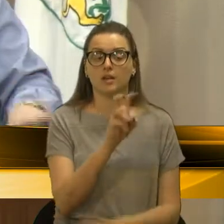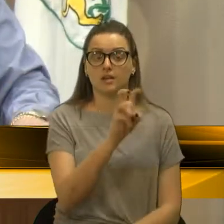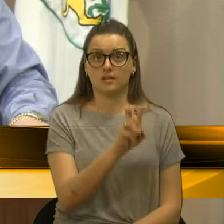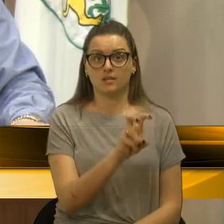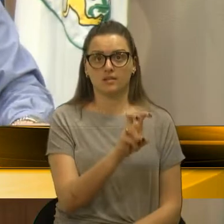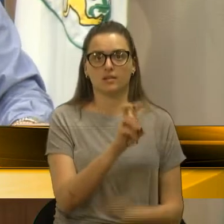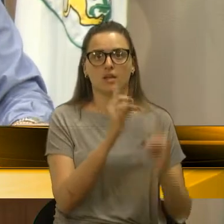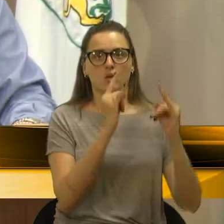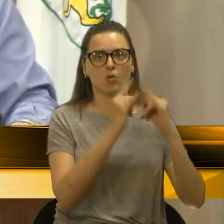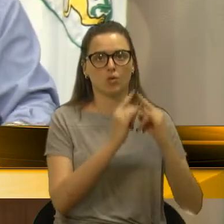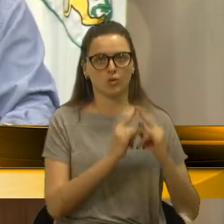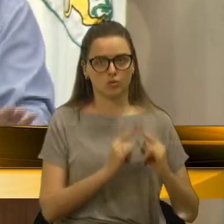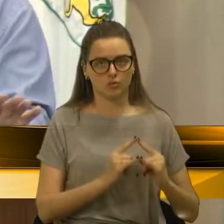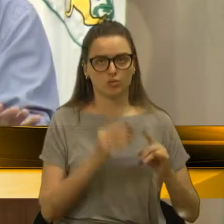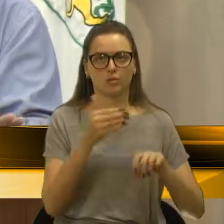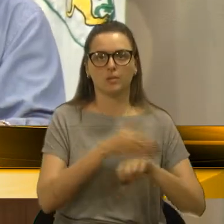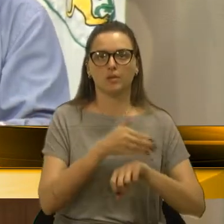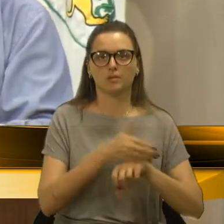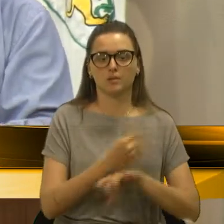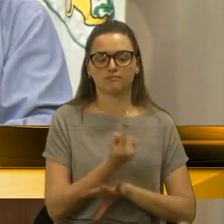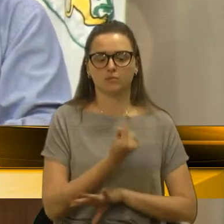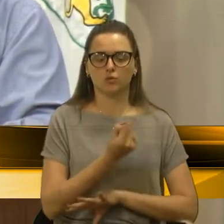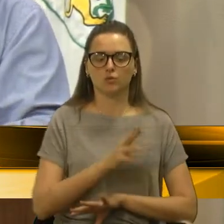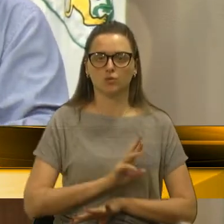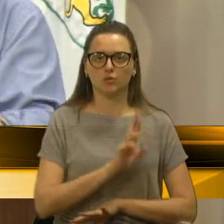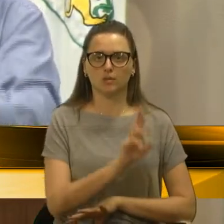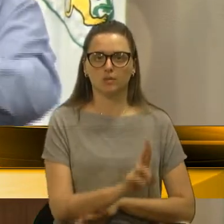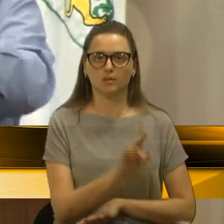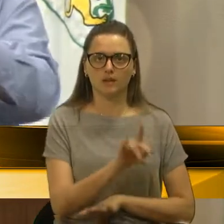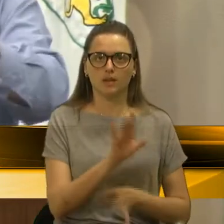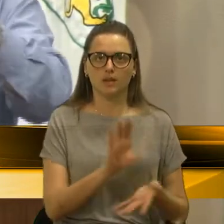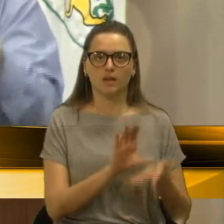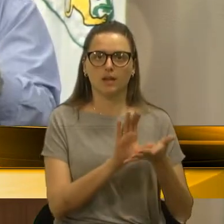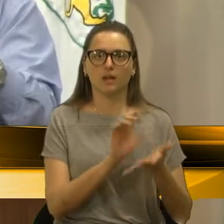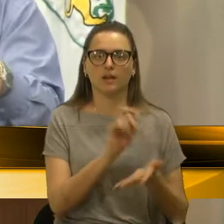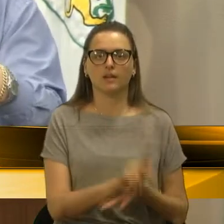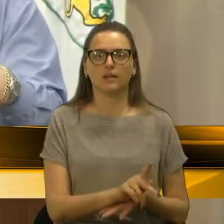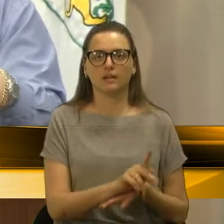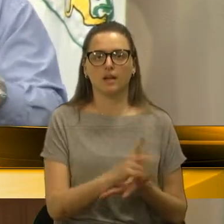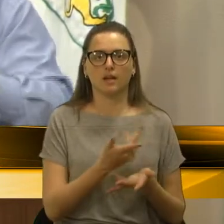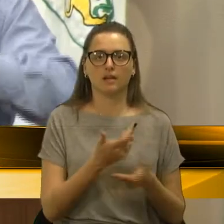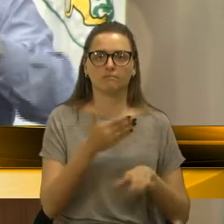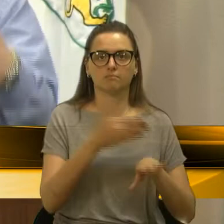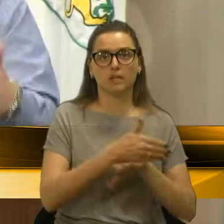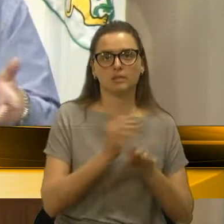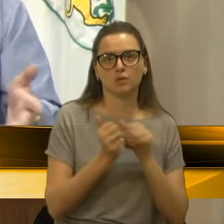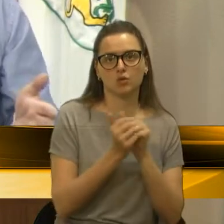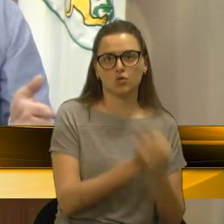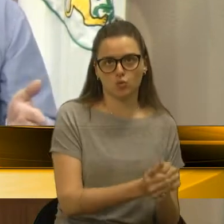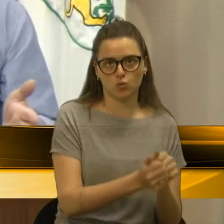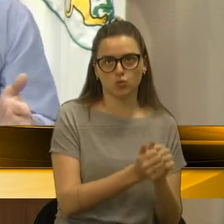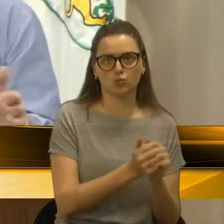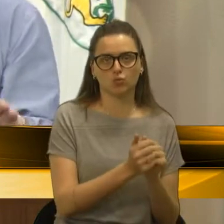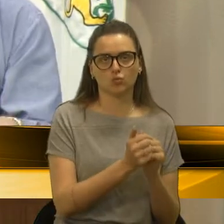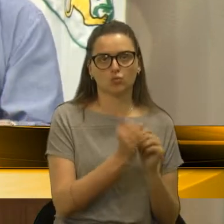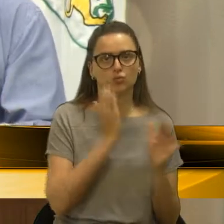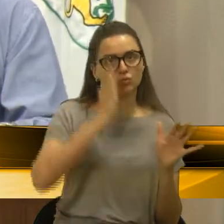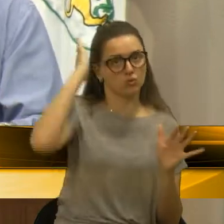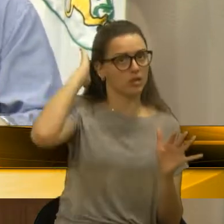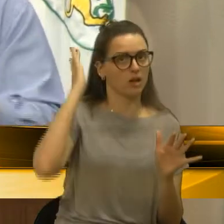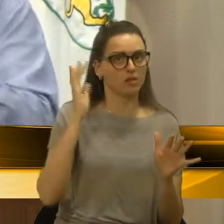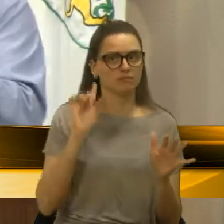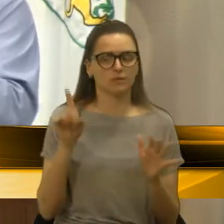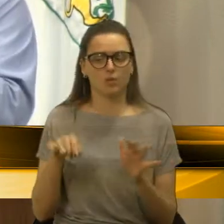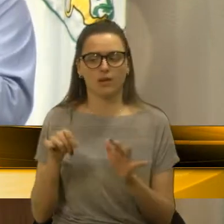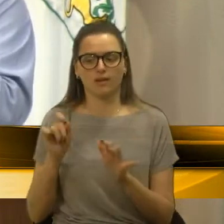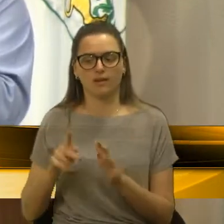seus representantes me parece que são os conselheiros do prefeito, então, não os conselheiros da cidade.